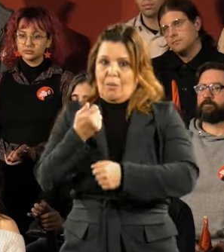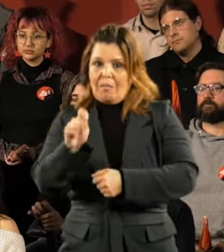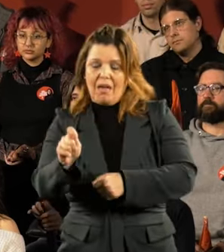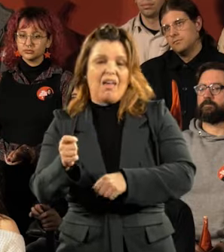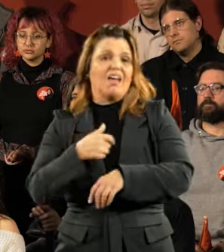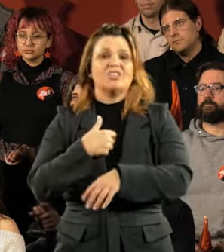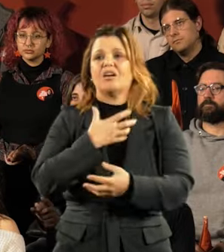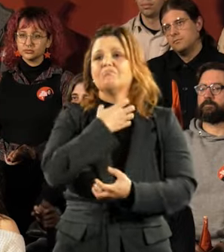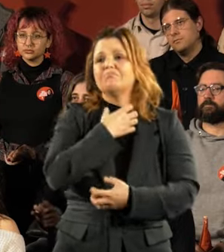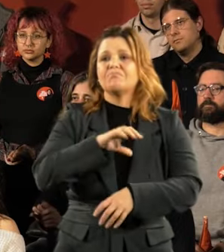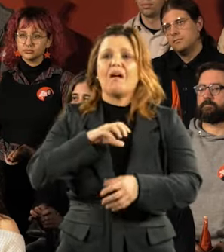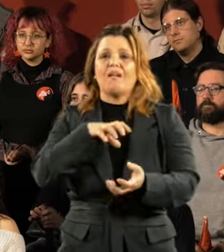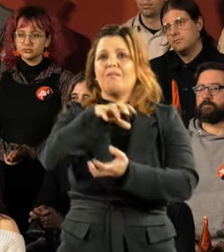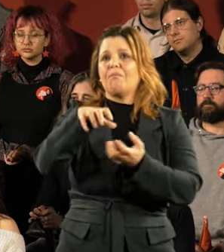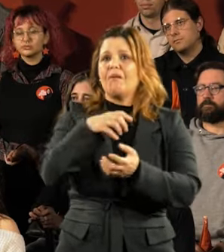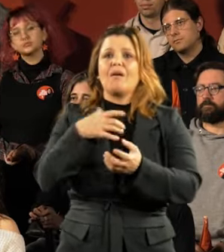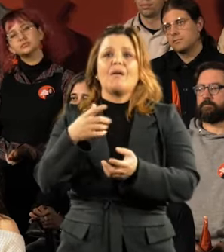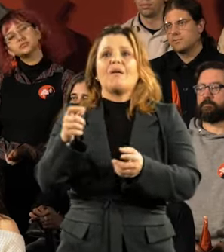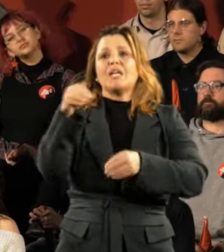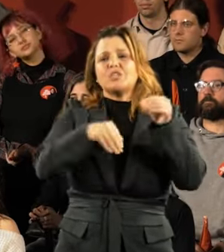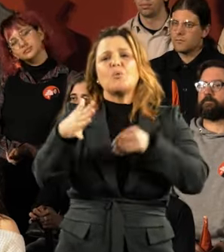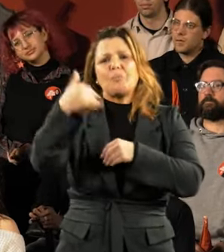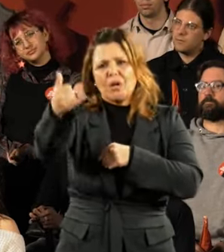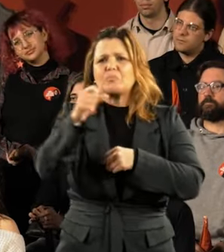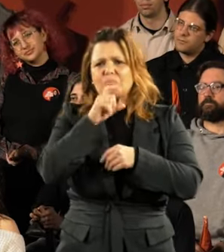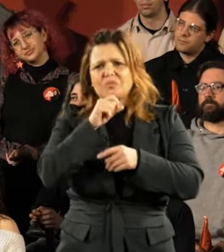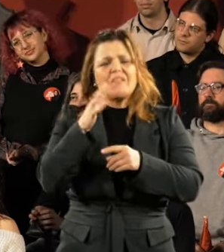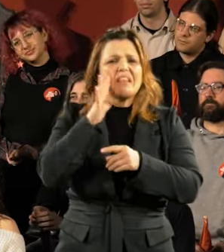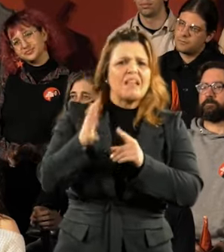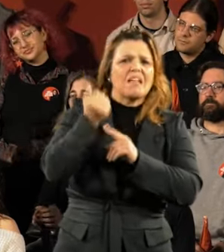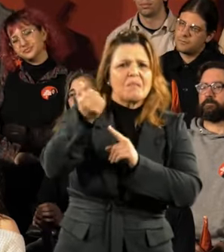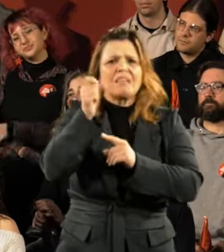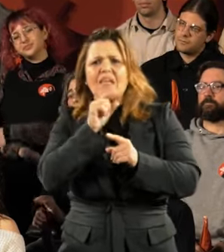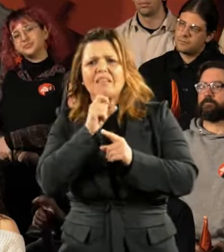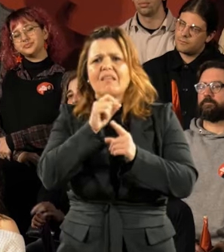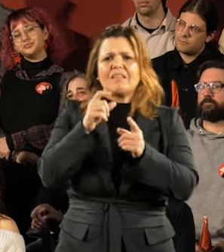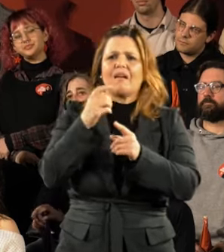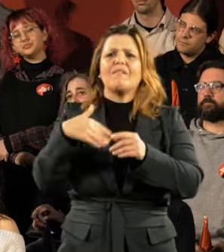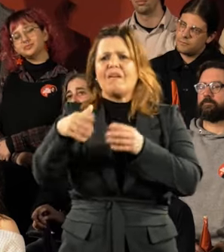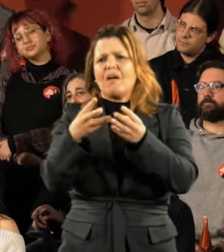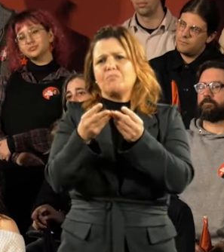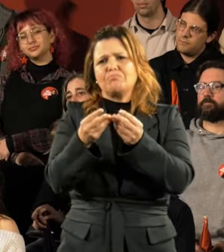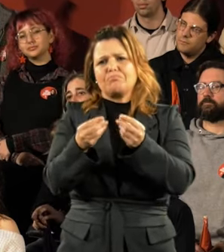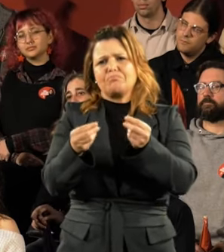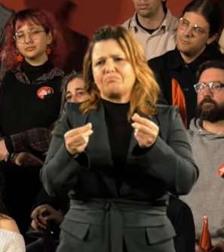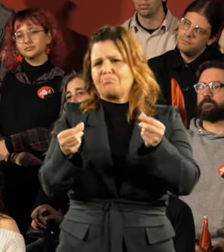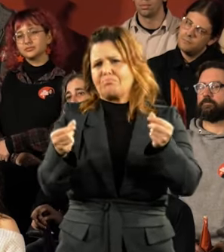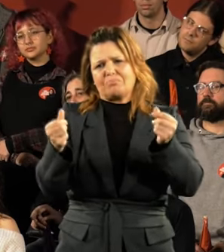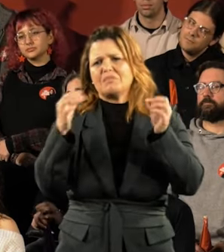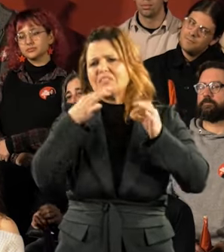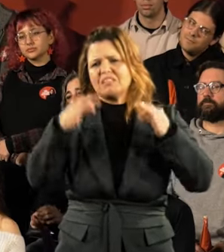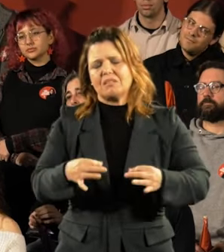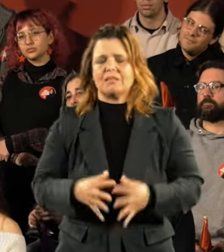esgotado não era nesta eleição era na próxima não era na próxima era na seguinte e portanto iríamos desaparecer do